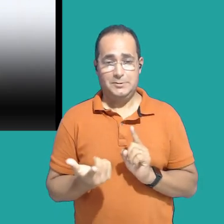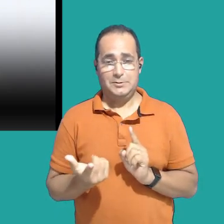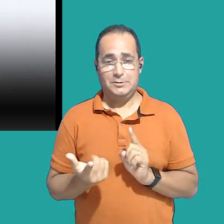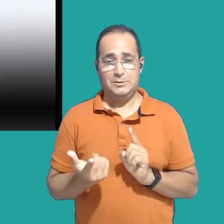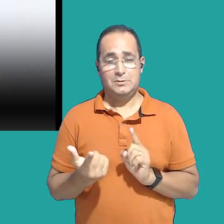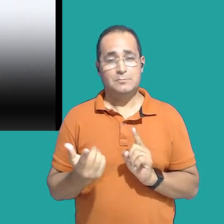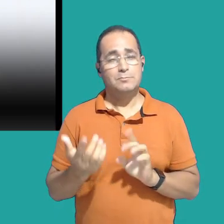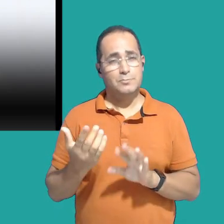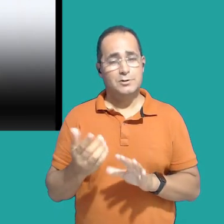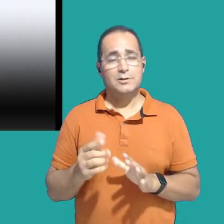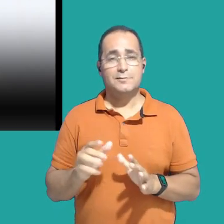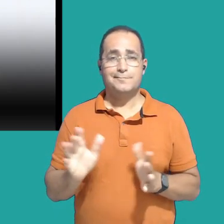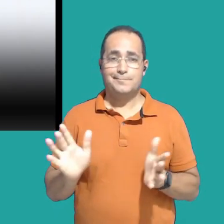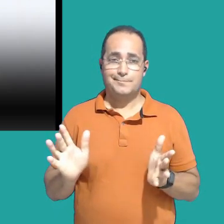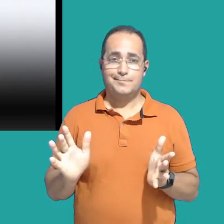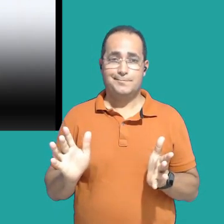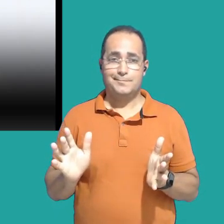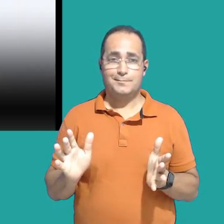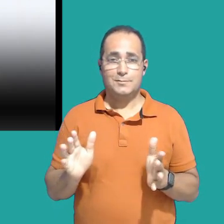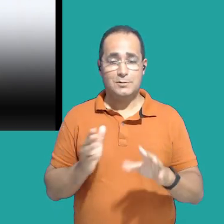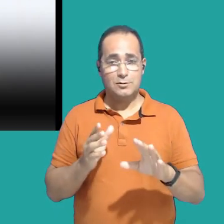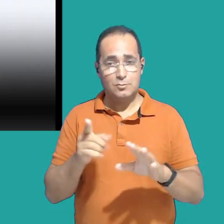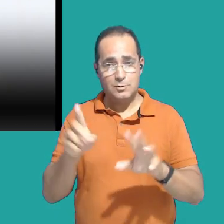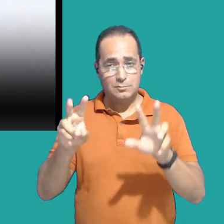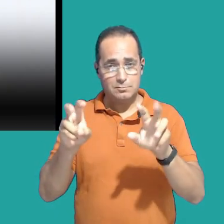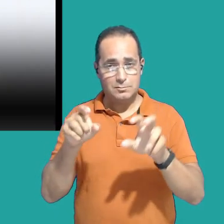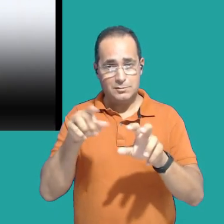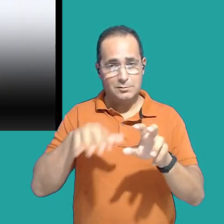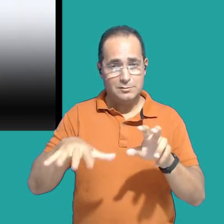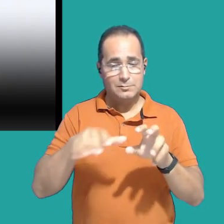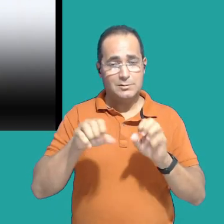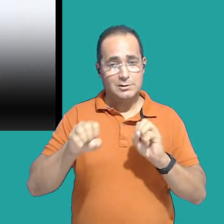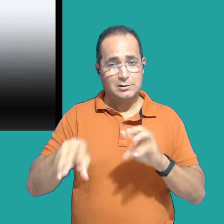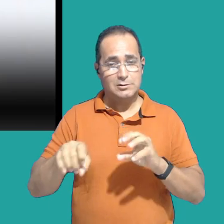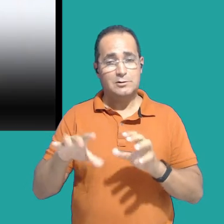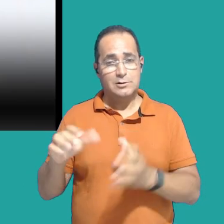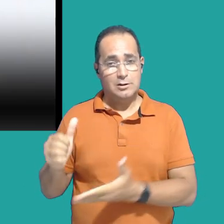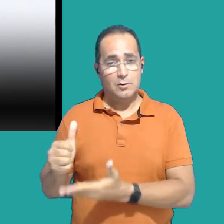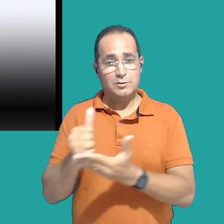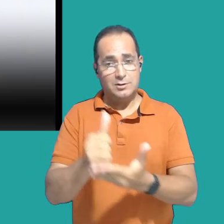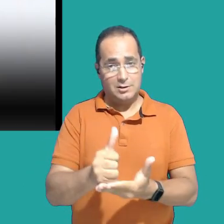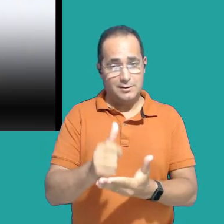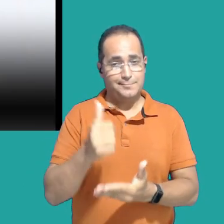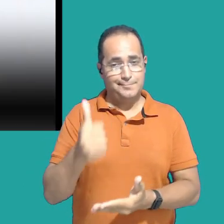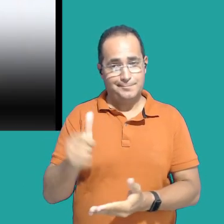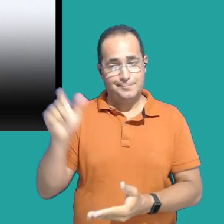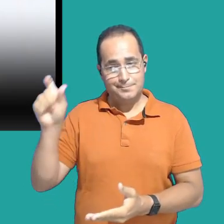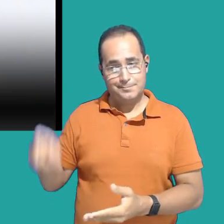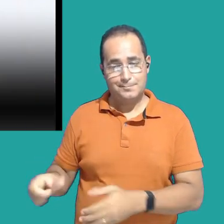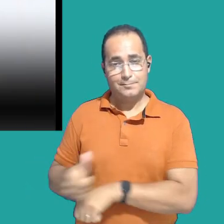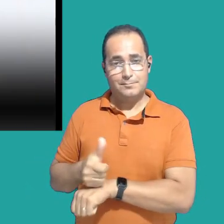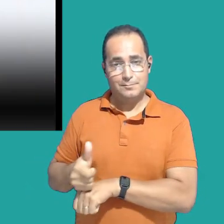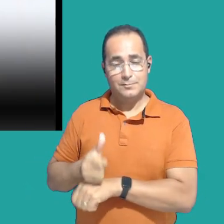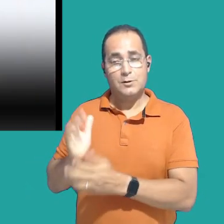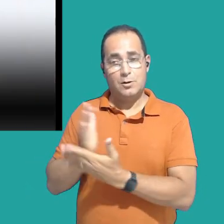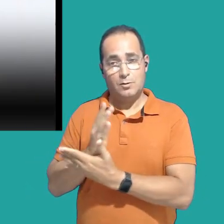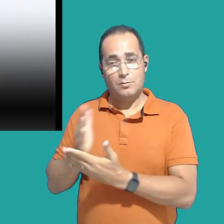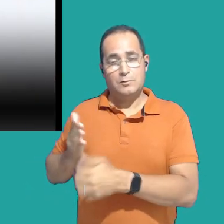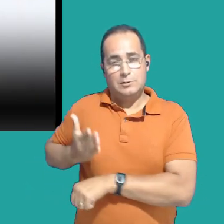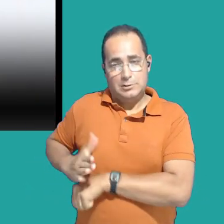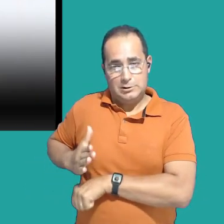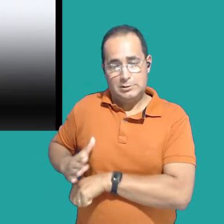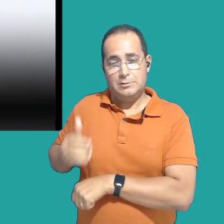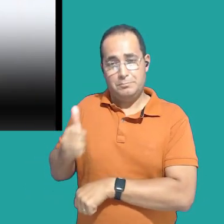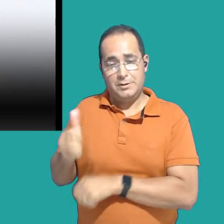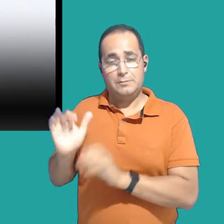sim, muitas sim. vezes, entrando nessa parte da educação, você tem auxiliar de sala, a galera hoje realmente, alguns estão sendo